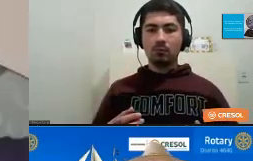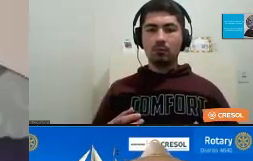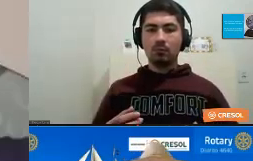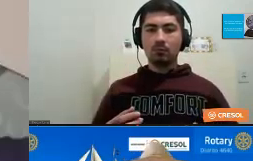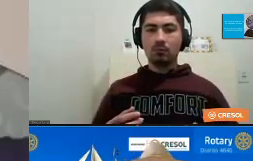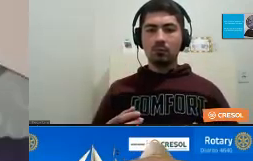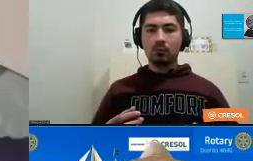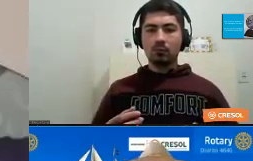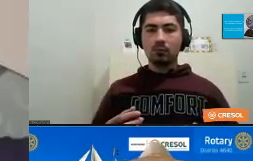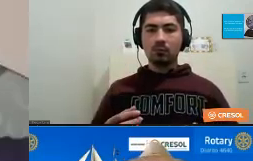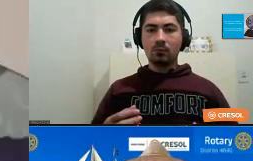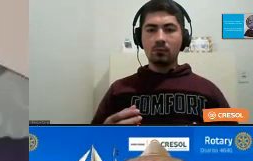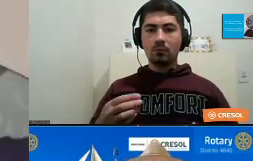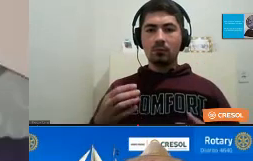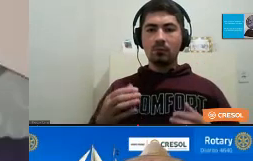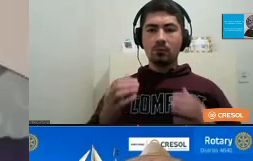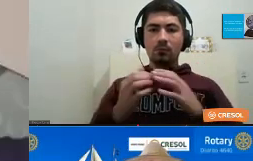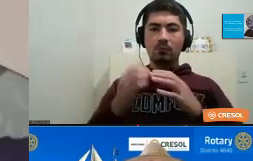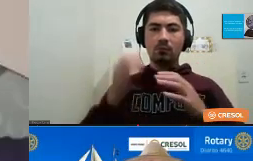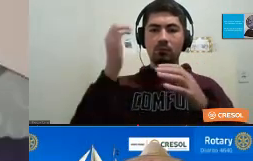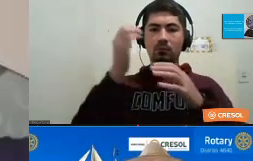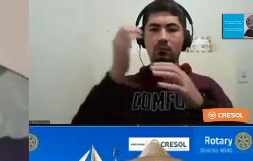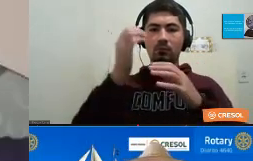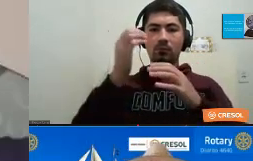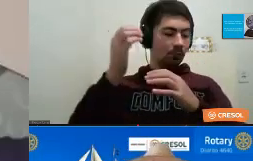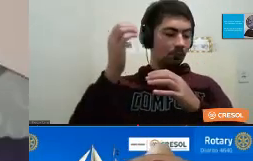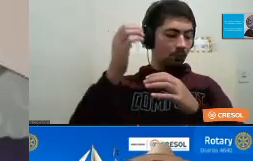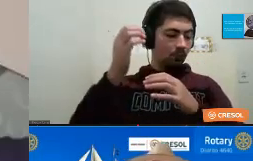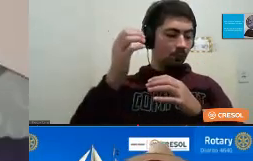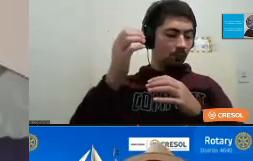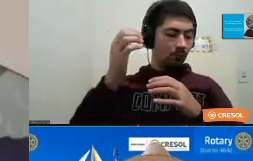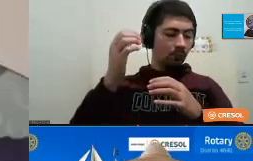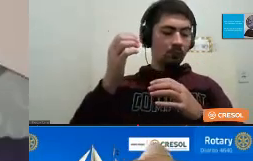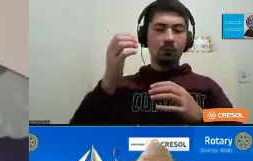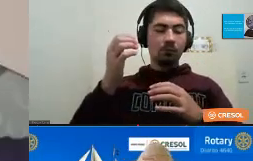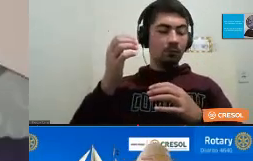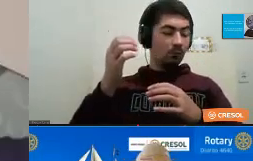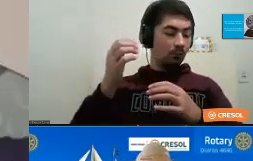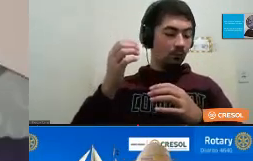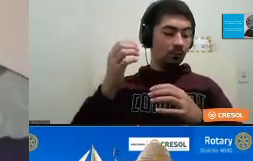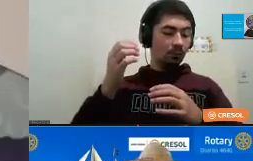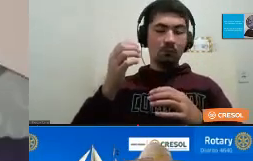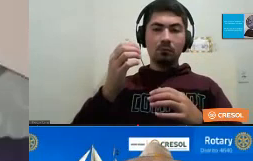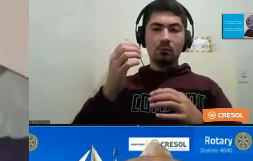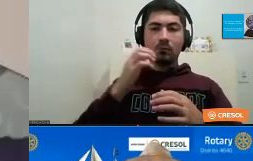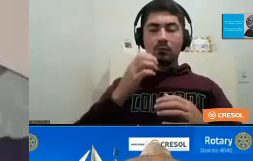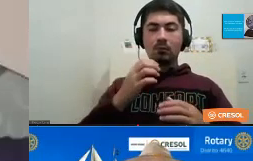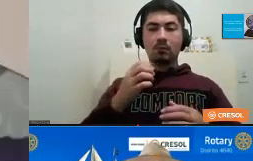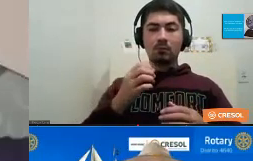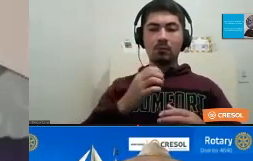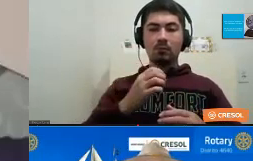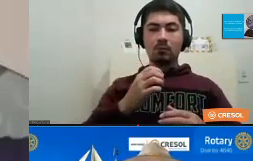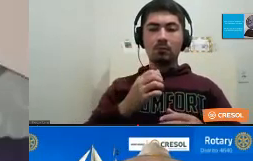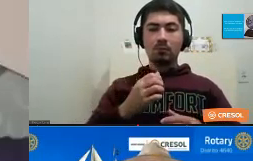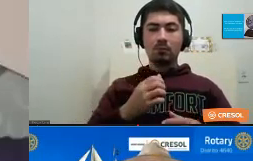maior contribuinte da América Latina, incluindo o México. Eu, no México, talvez não